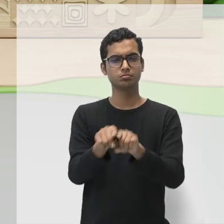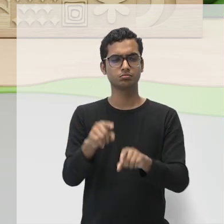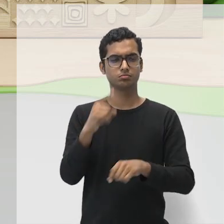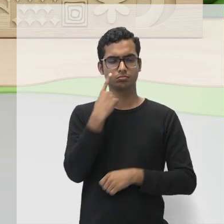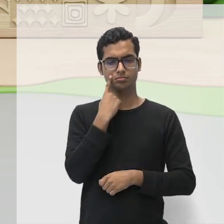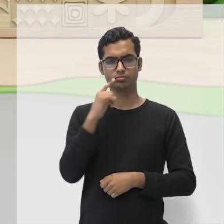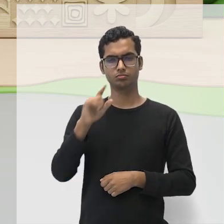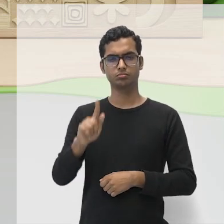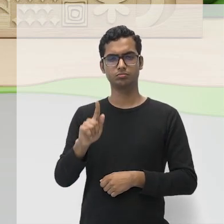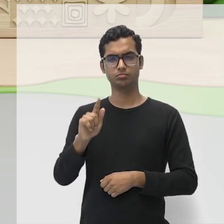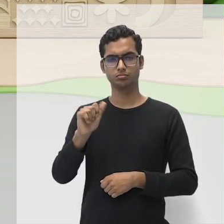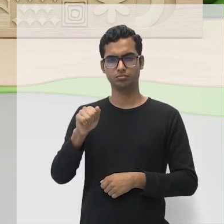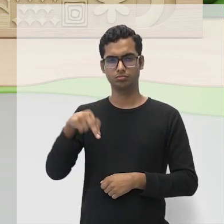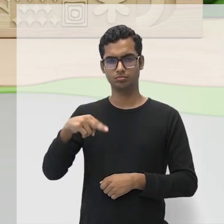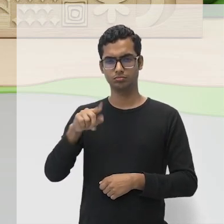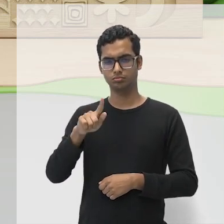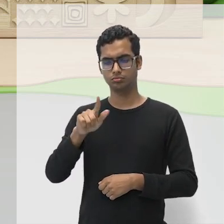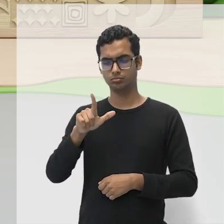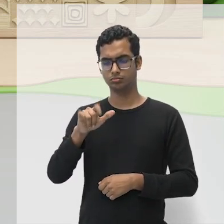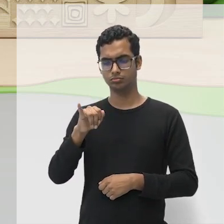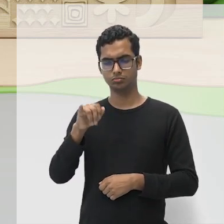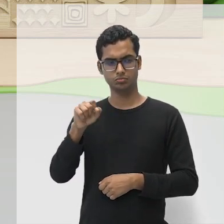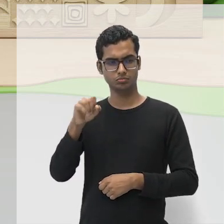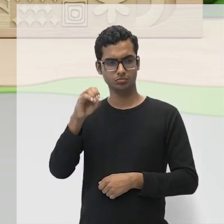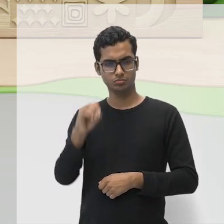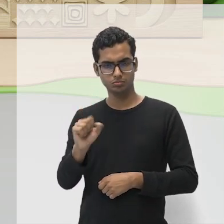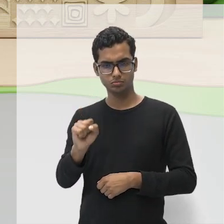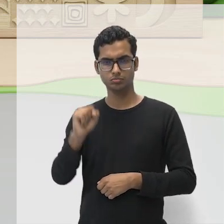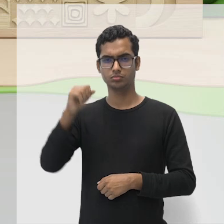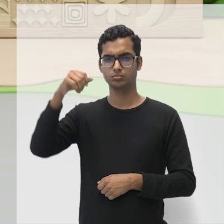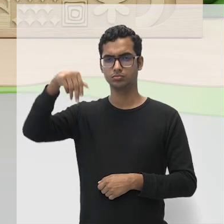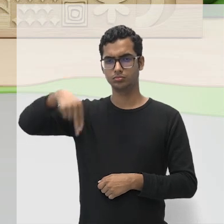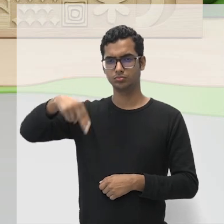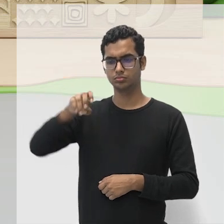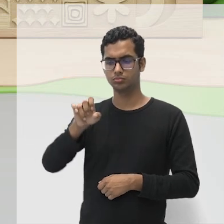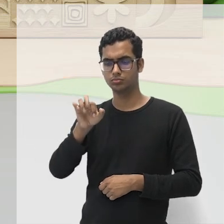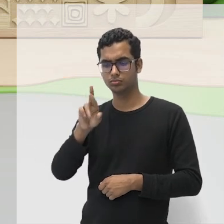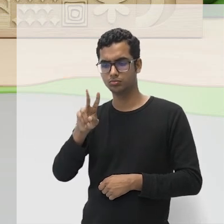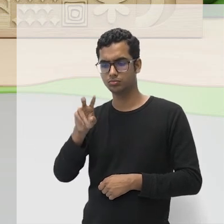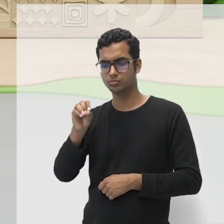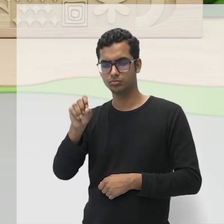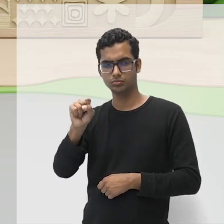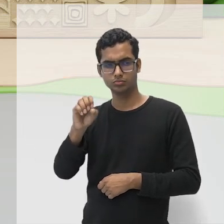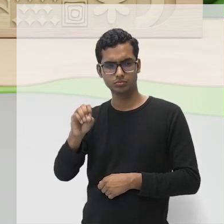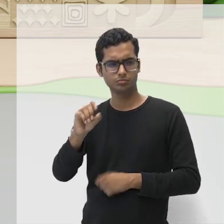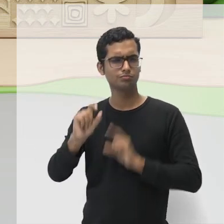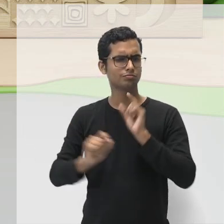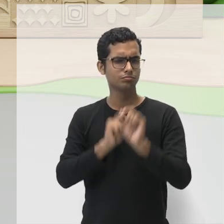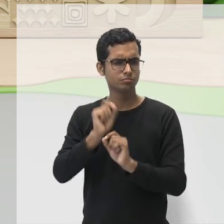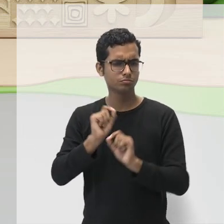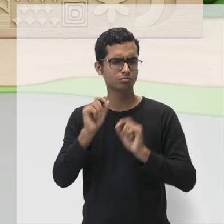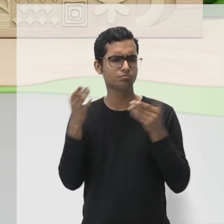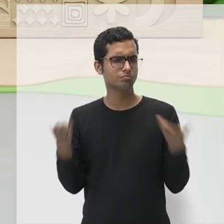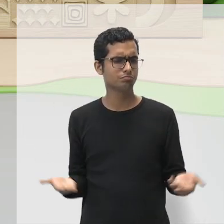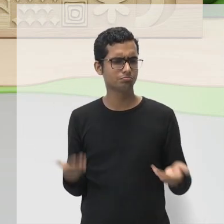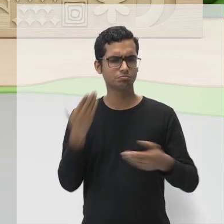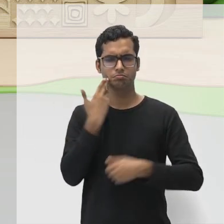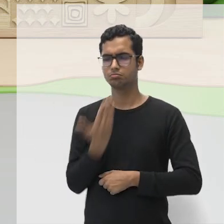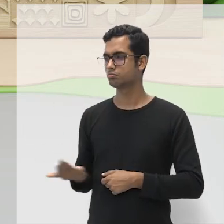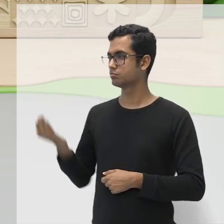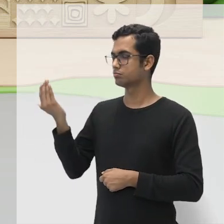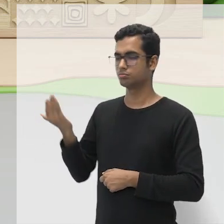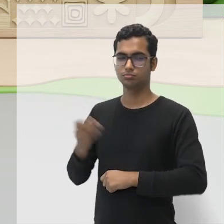né, um outro componente tão importante quanto eles, que são os gânglios. Quem são os